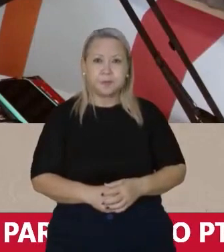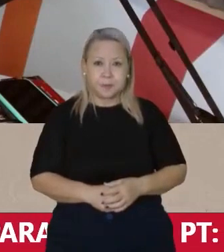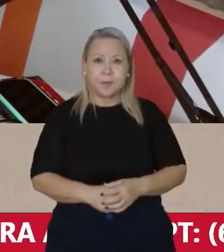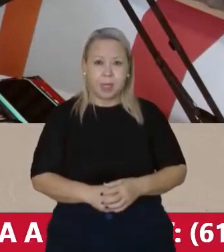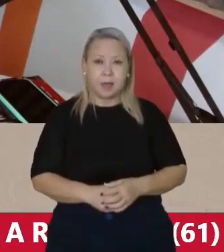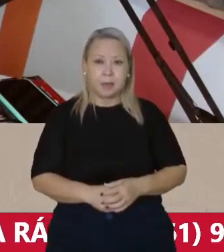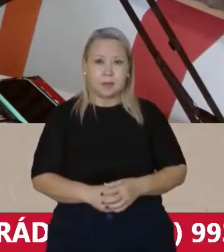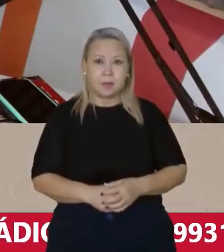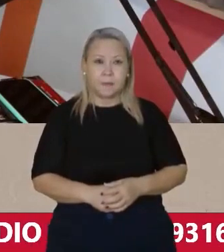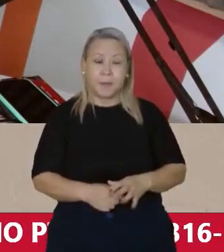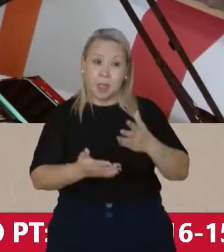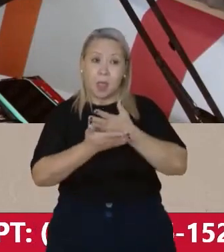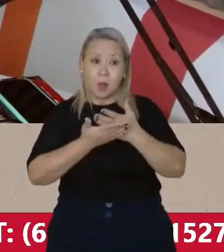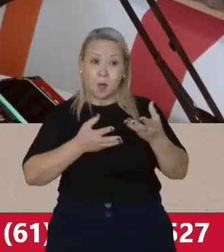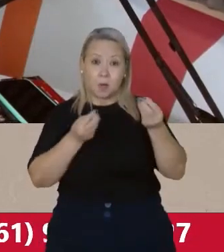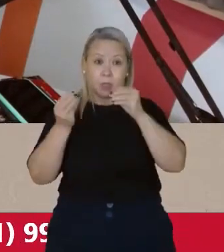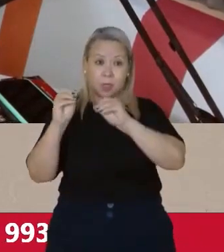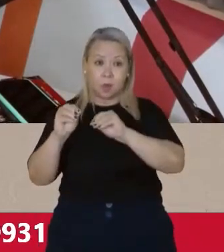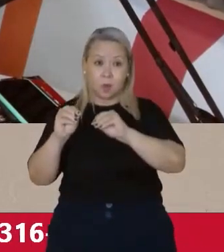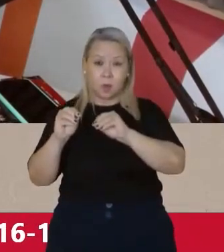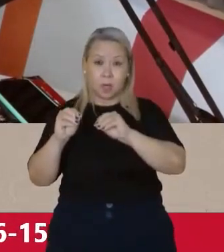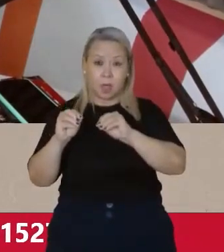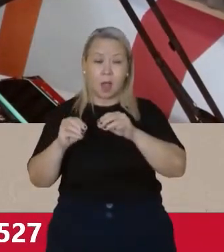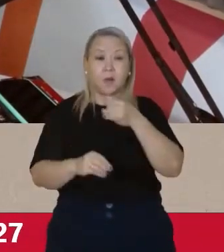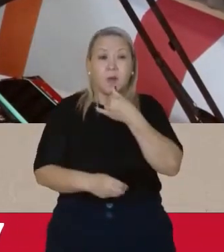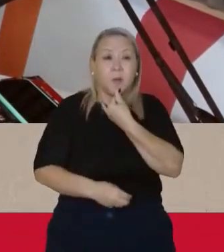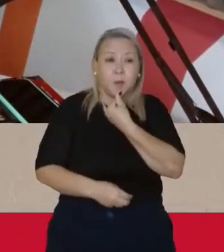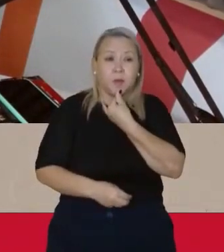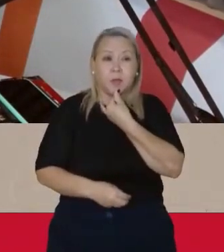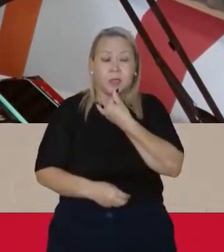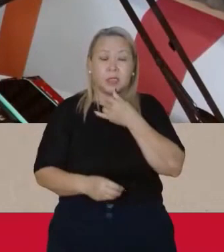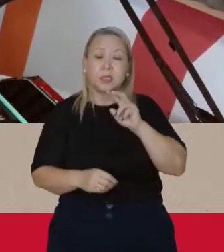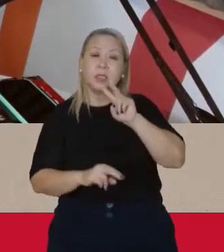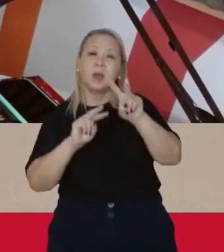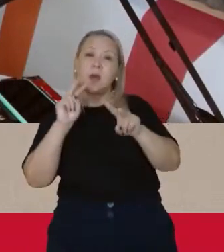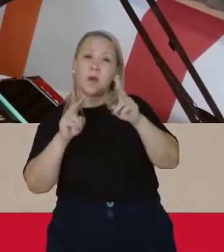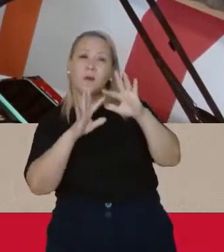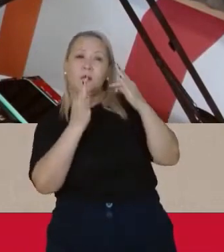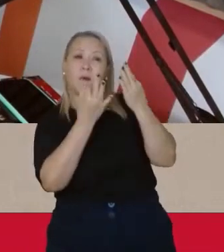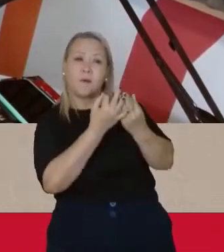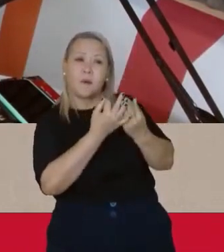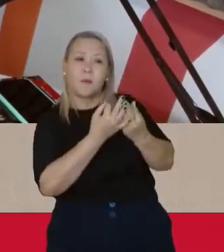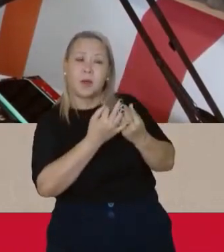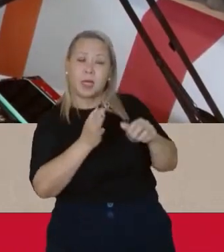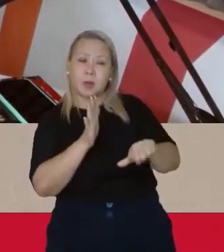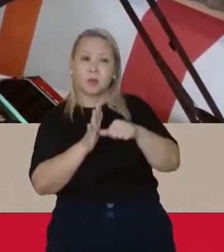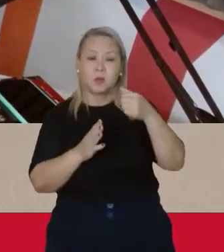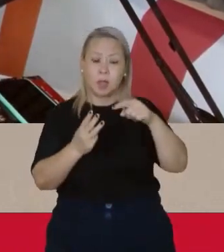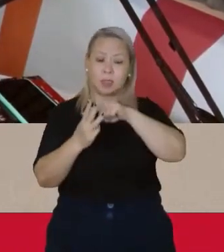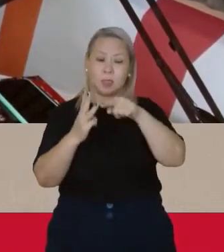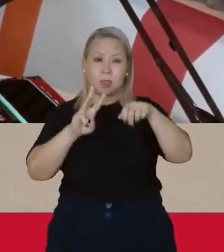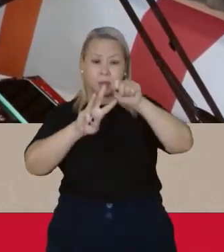que começaram a colocar. Eu fiquei muito triste. Eu vi uma família aqui, logo nos primeiros